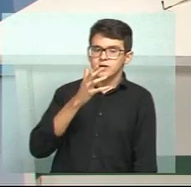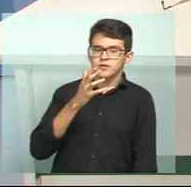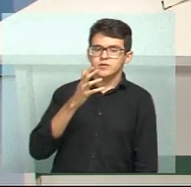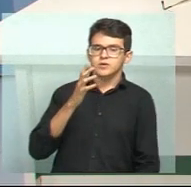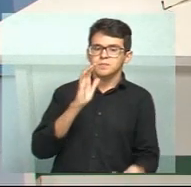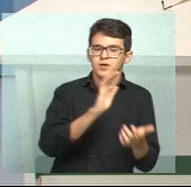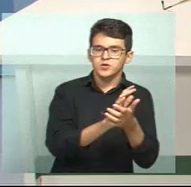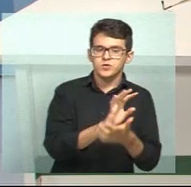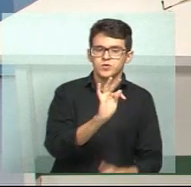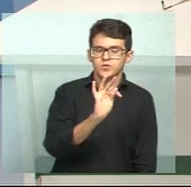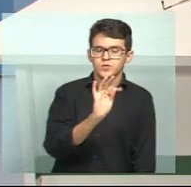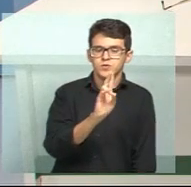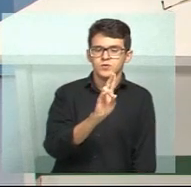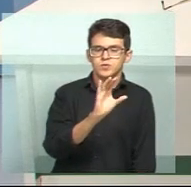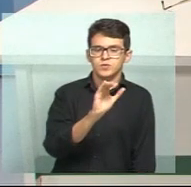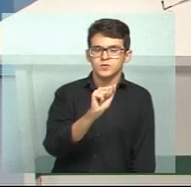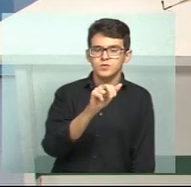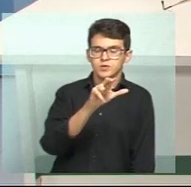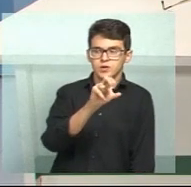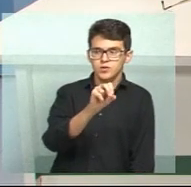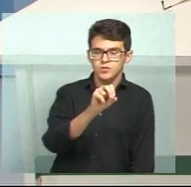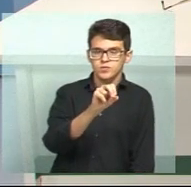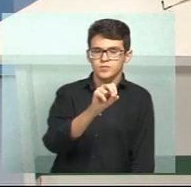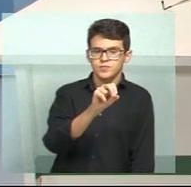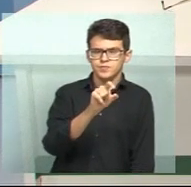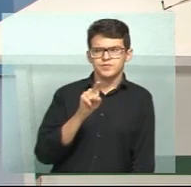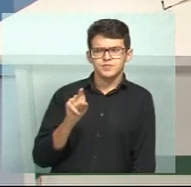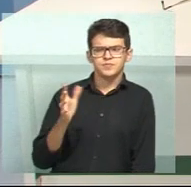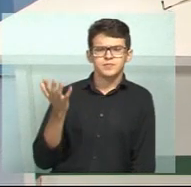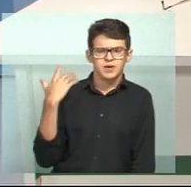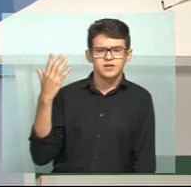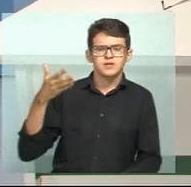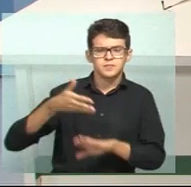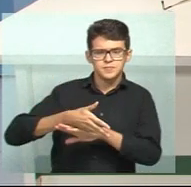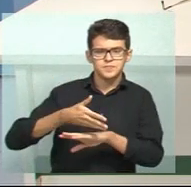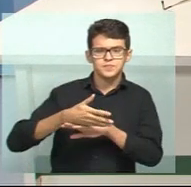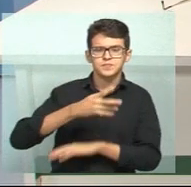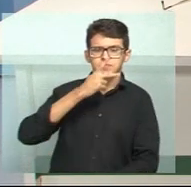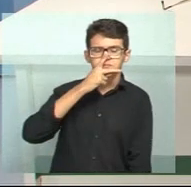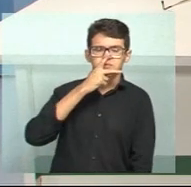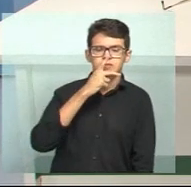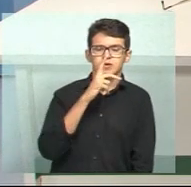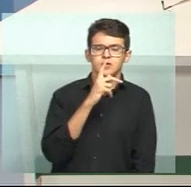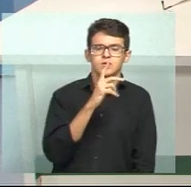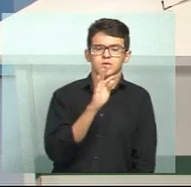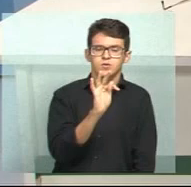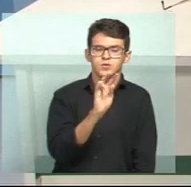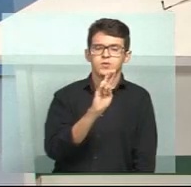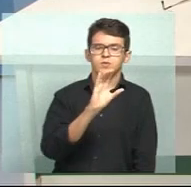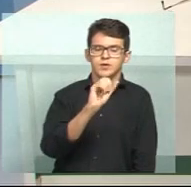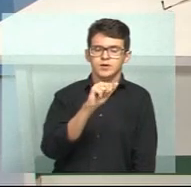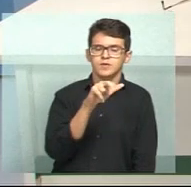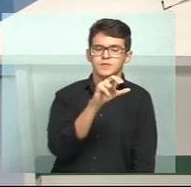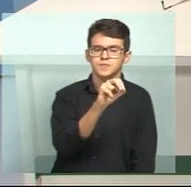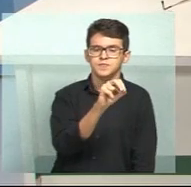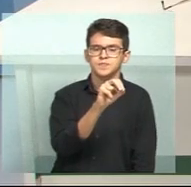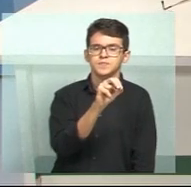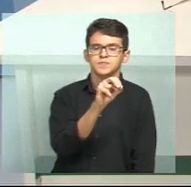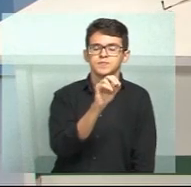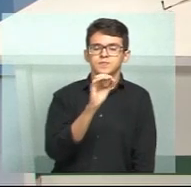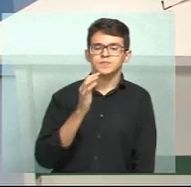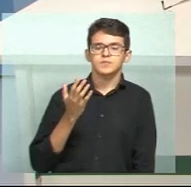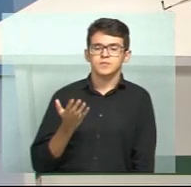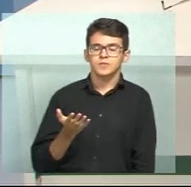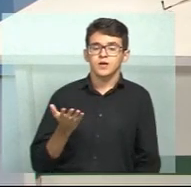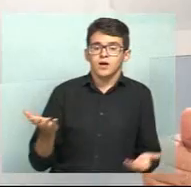tem cara... De pró-mercado. Mas ele era tucano, né? Não, estou dizendo de pró-mercado. E acaba ocupando